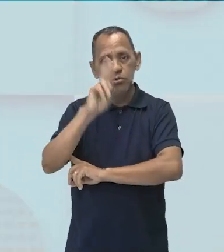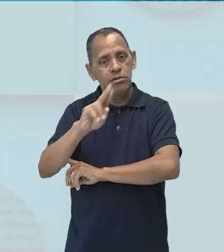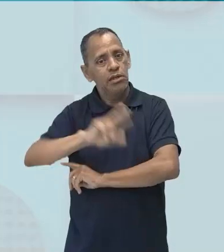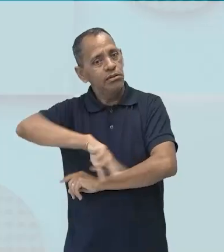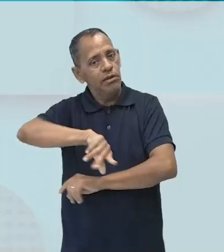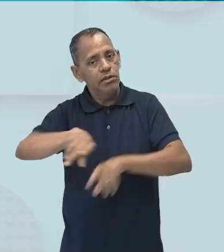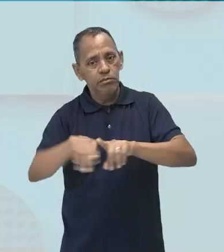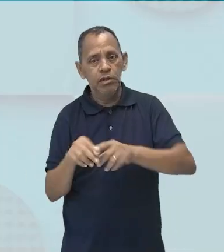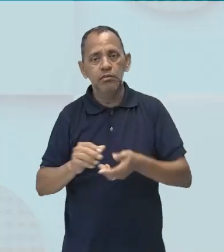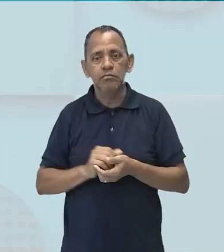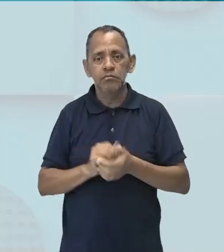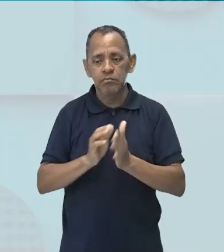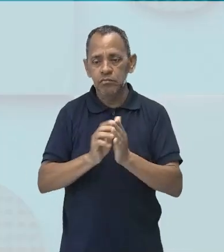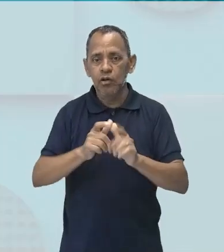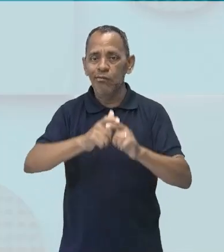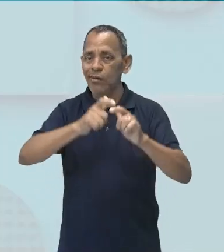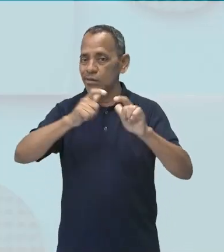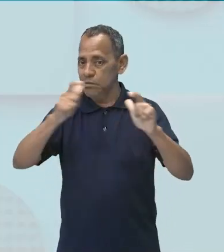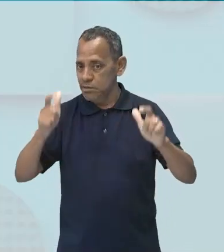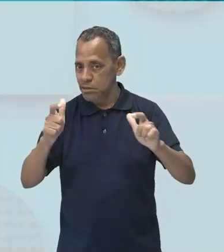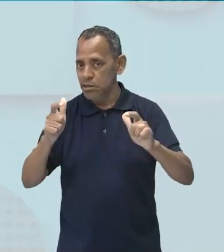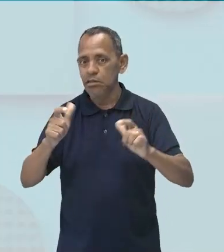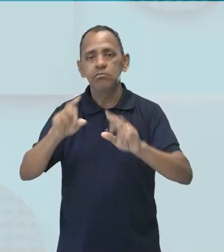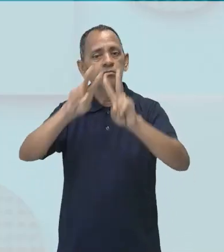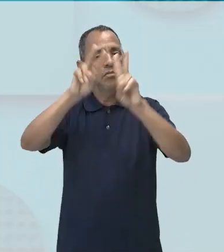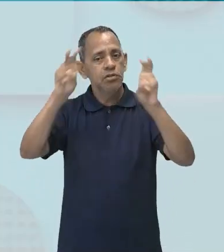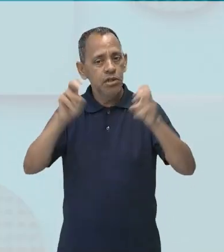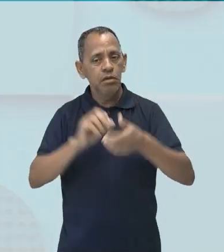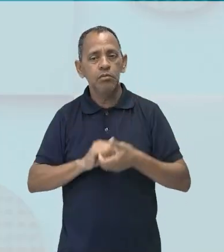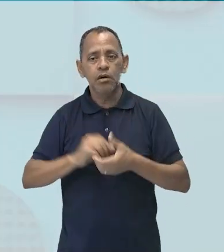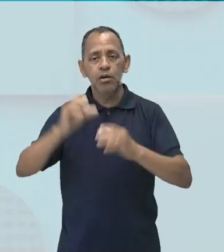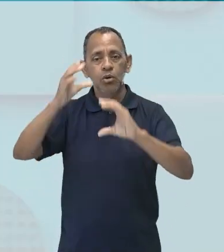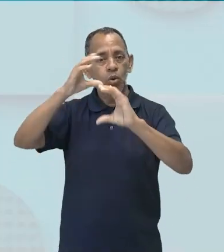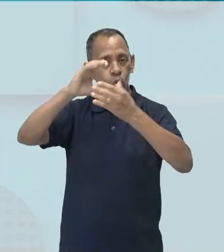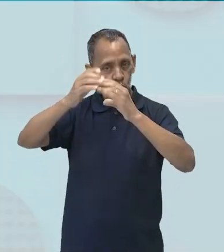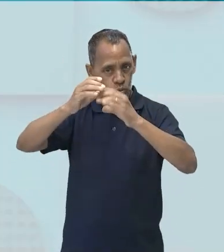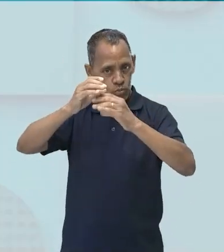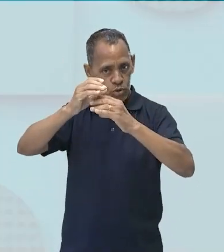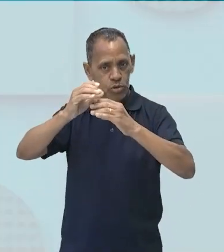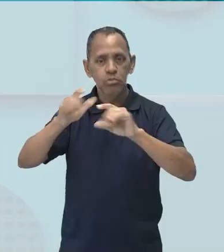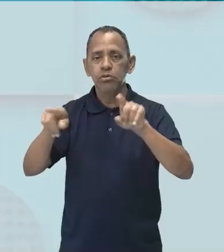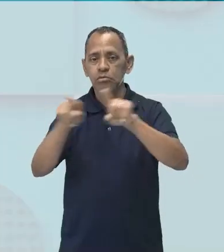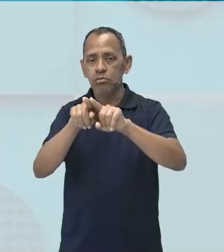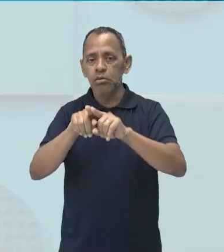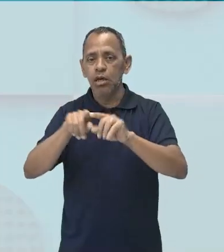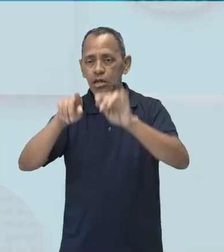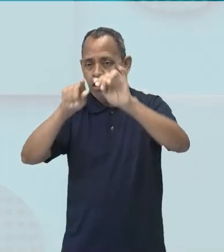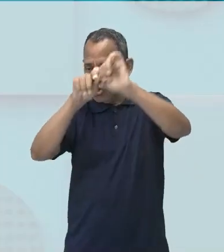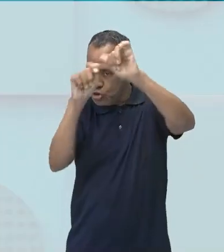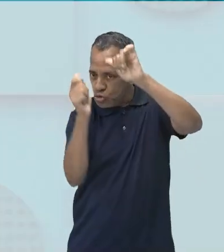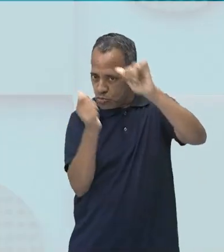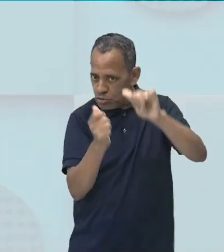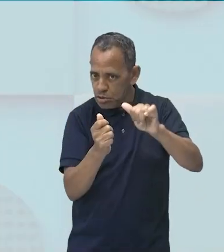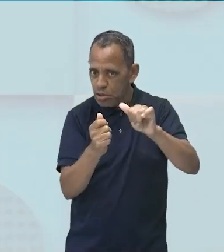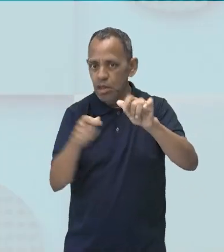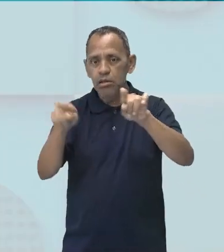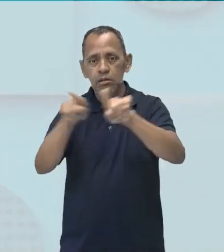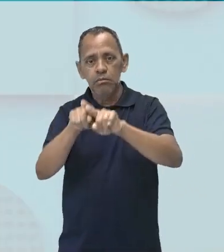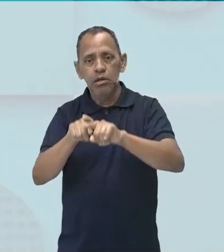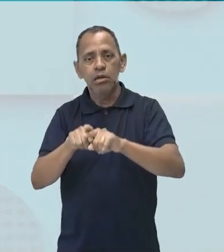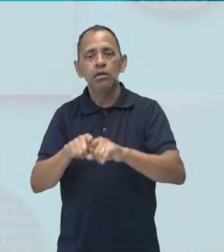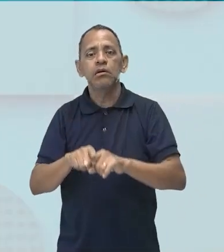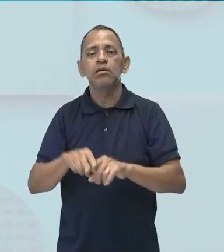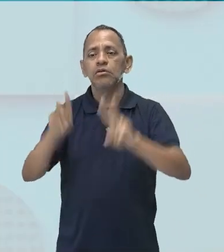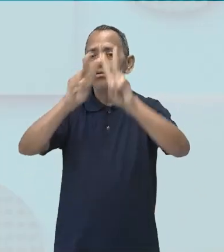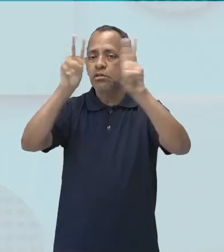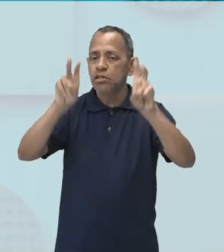crescendo essa questão do cubismo, das formas geométricas, e aí as emoções também vão sendo trabalhadas. E nasce